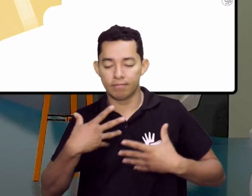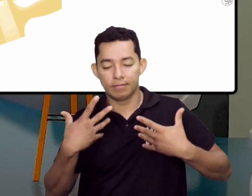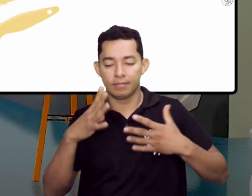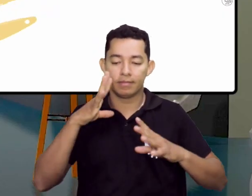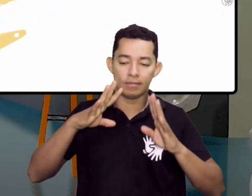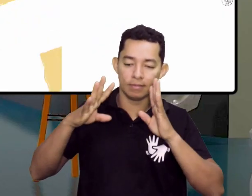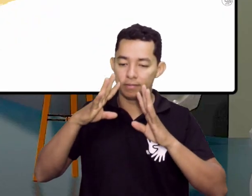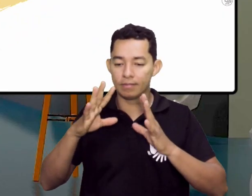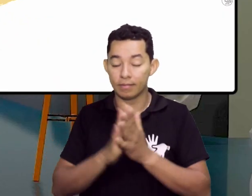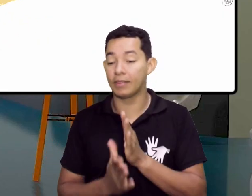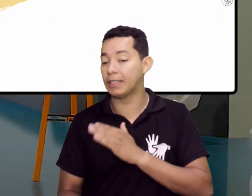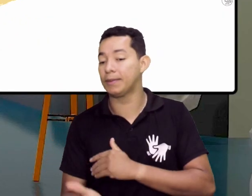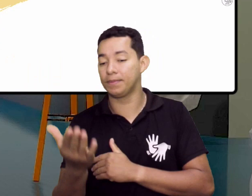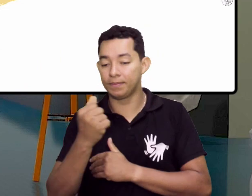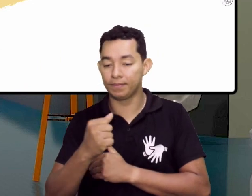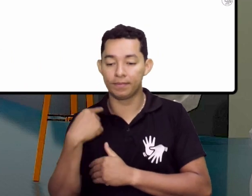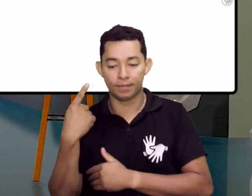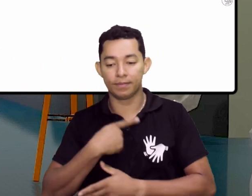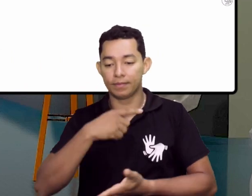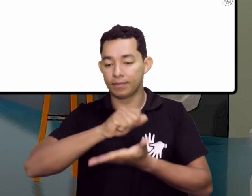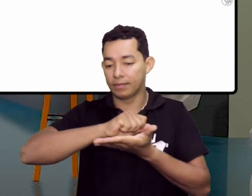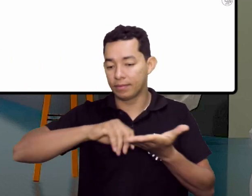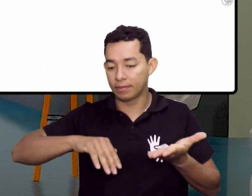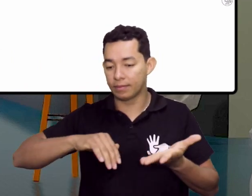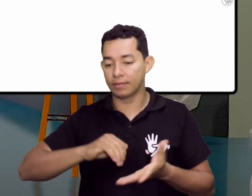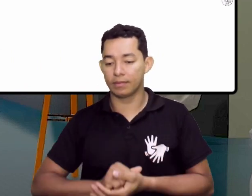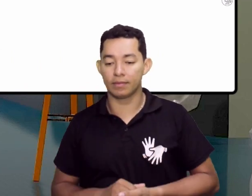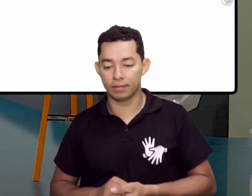legal aí. Vamos para as nossas atividades.